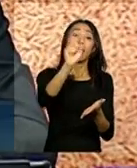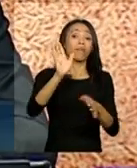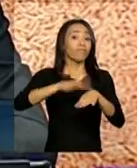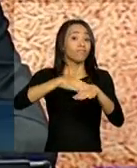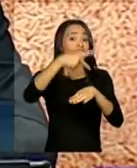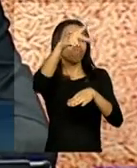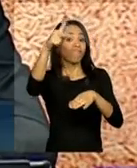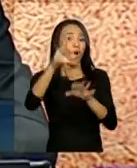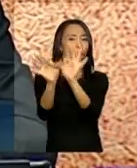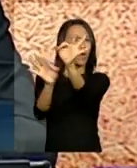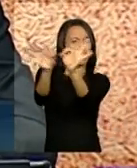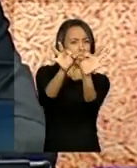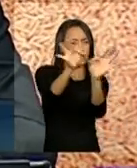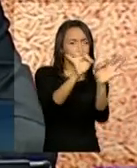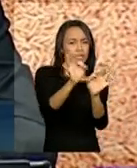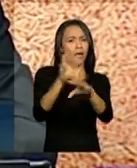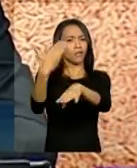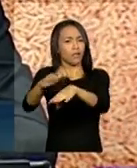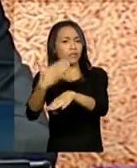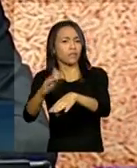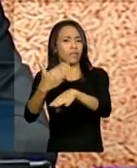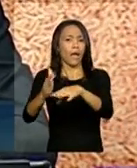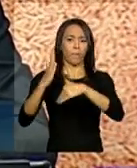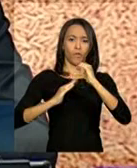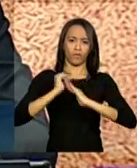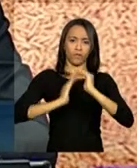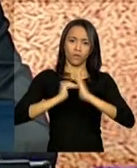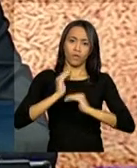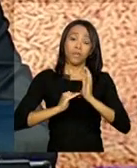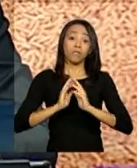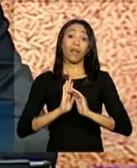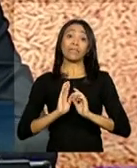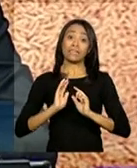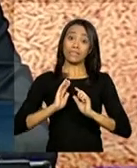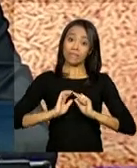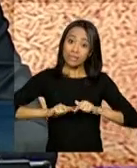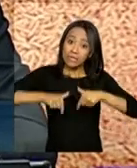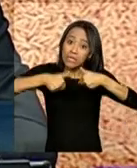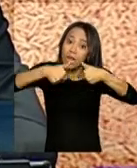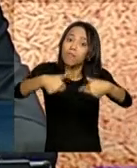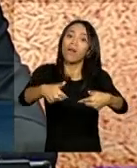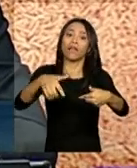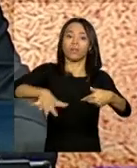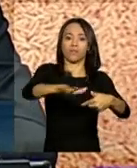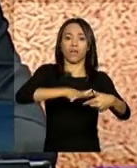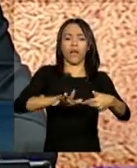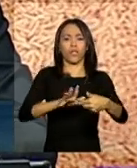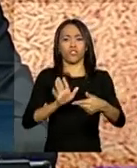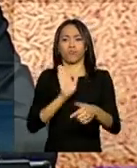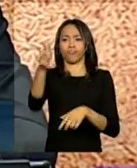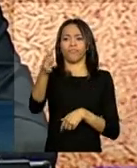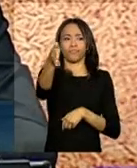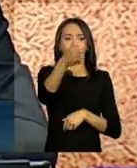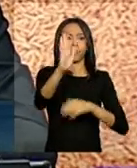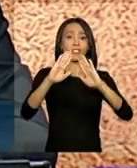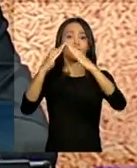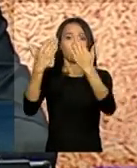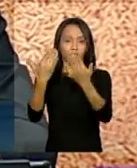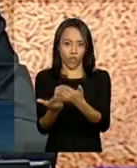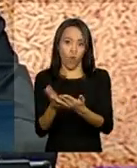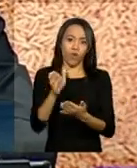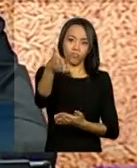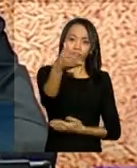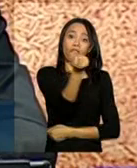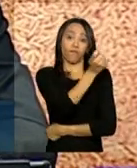de capacitar as suas equipes para atuar nessa estratégia de vacinar tanto nas escolas quanto né nas